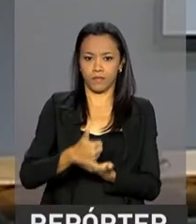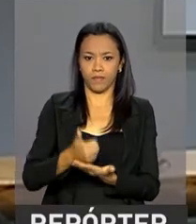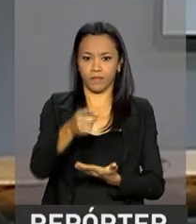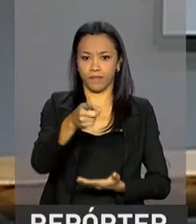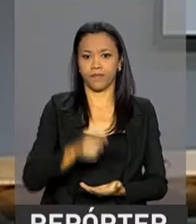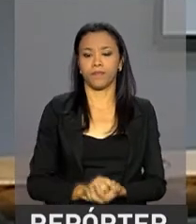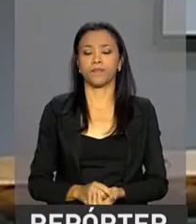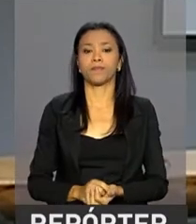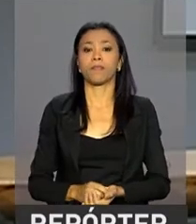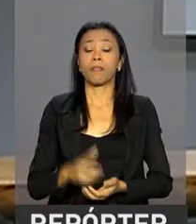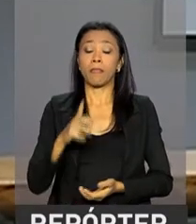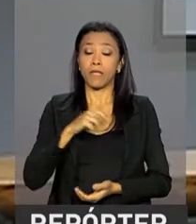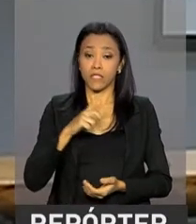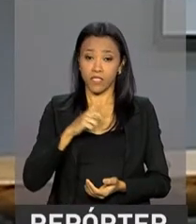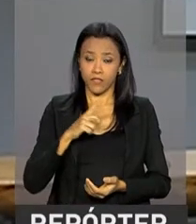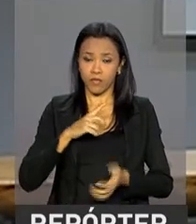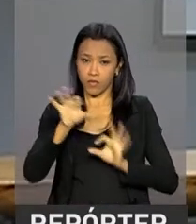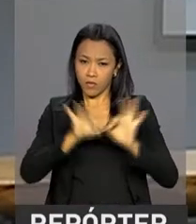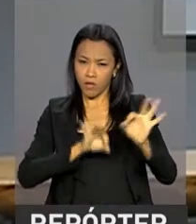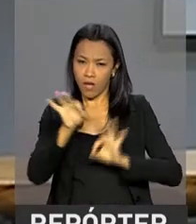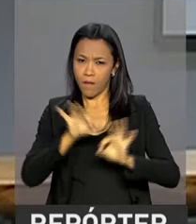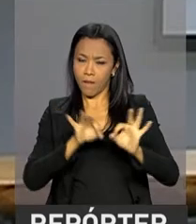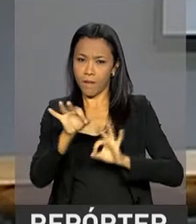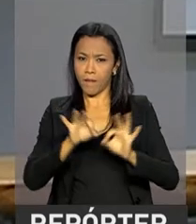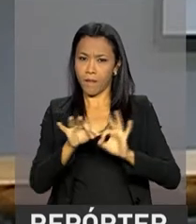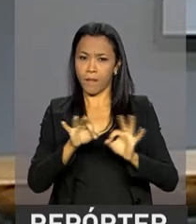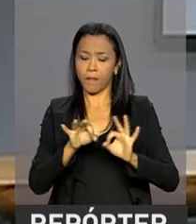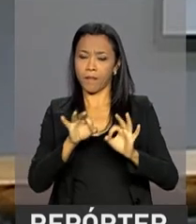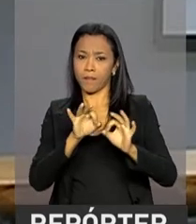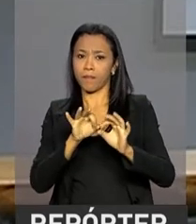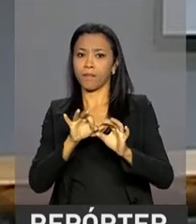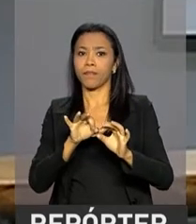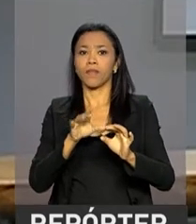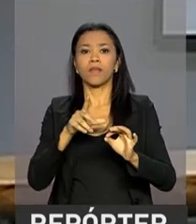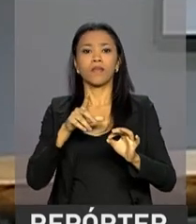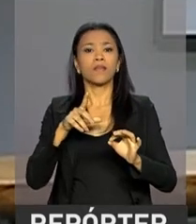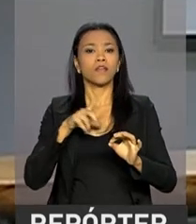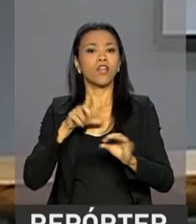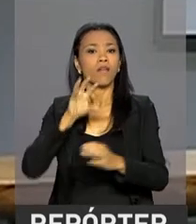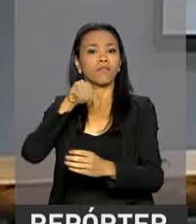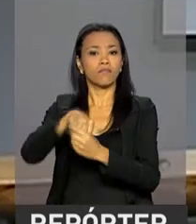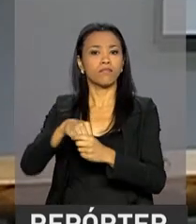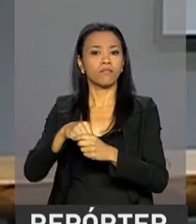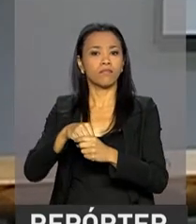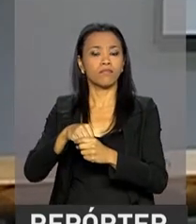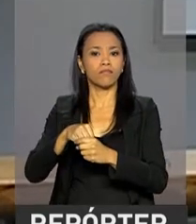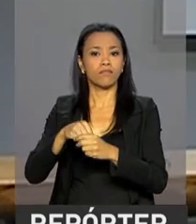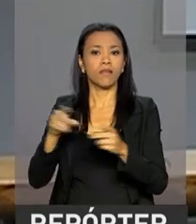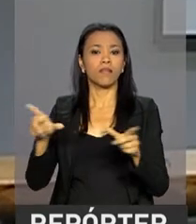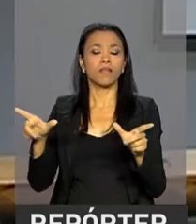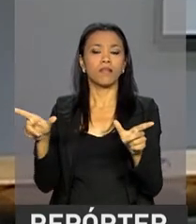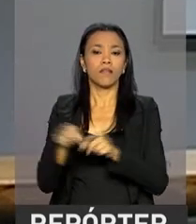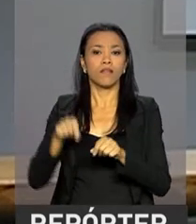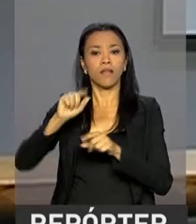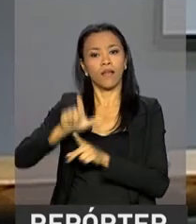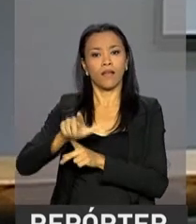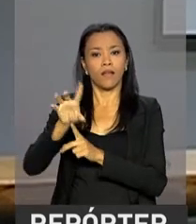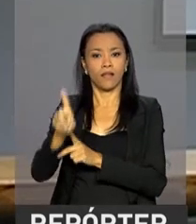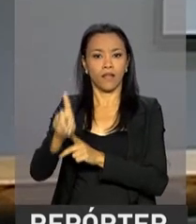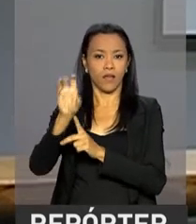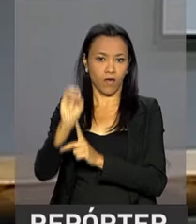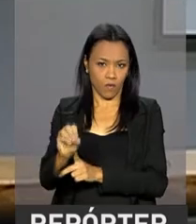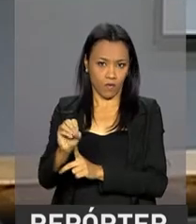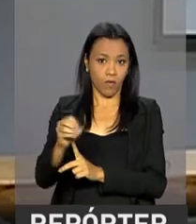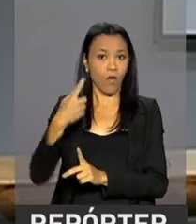Nós tínhamos uma projeção de receita que estava na LDO, aliás, ainda está na LDO. Nós